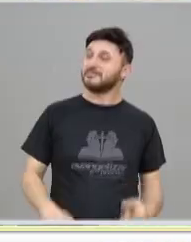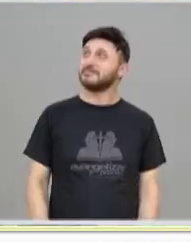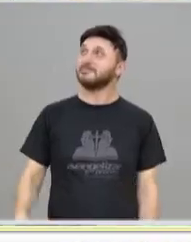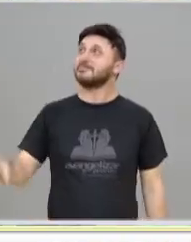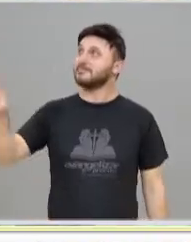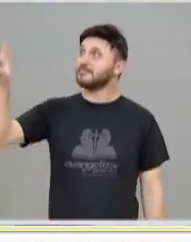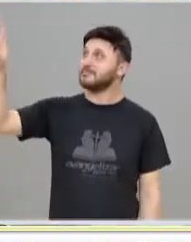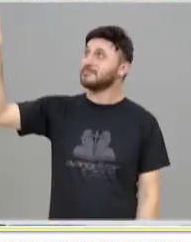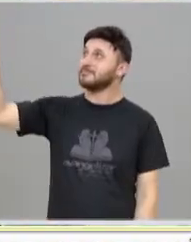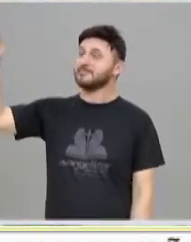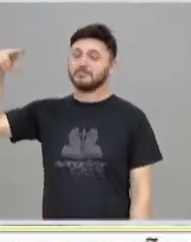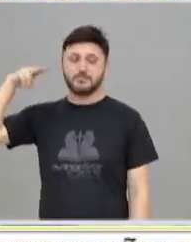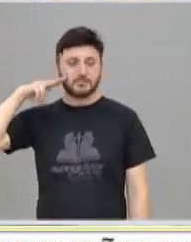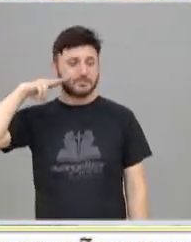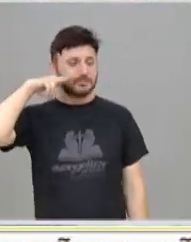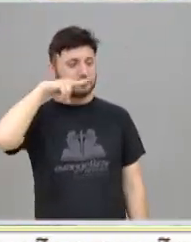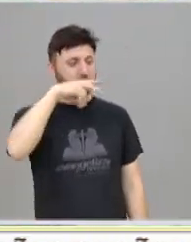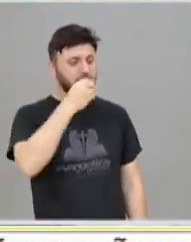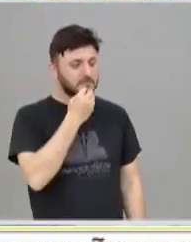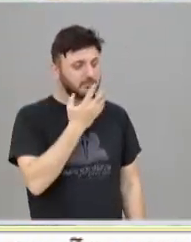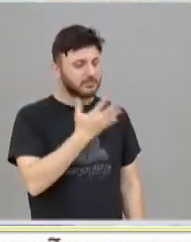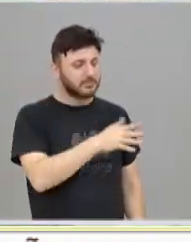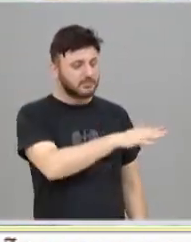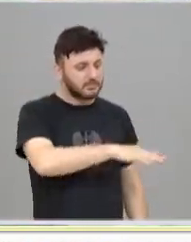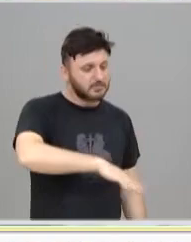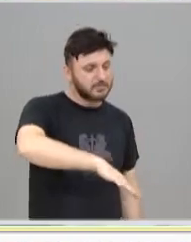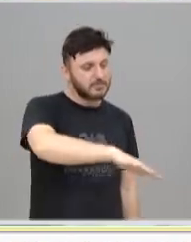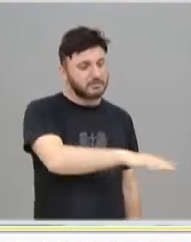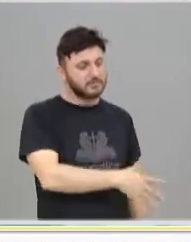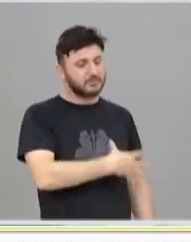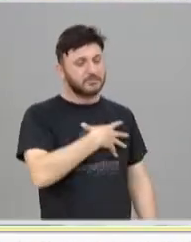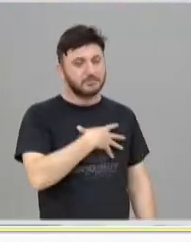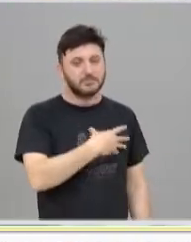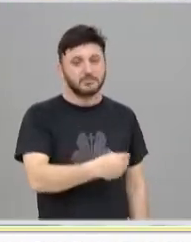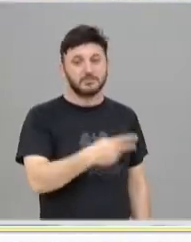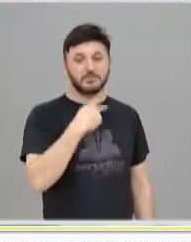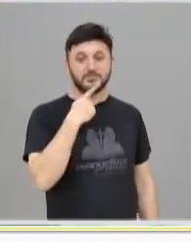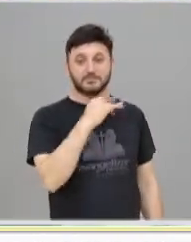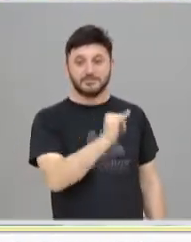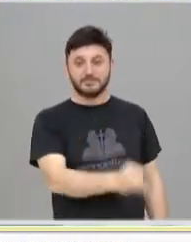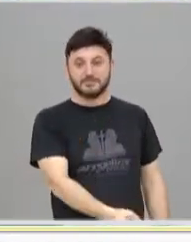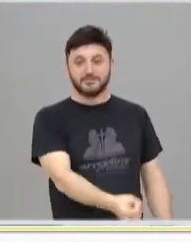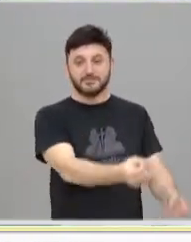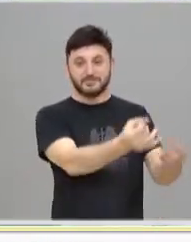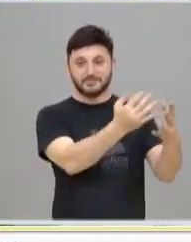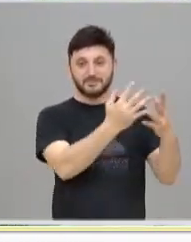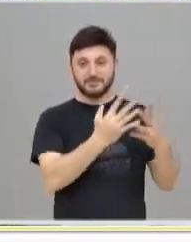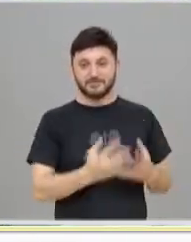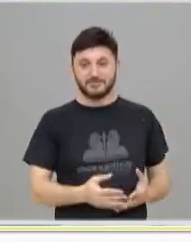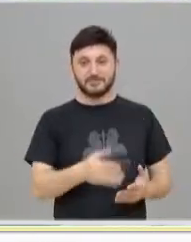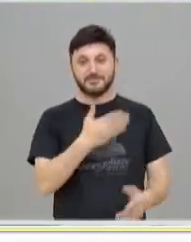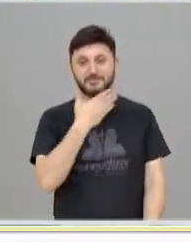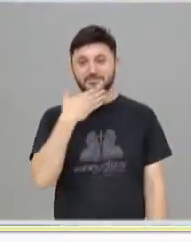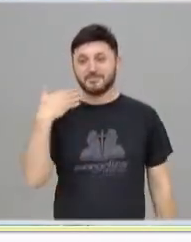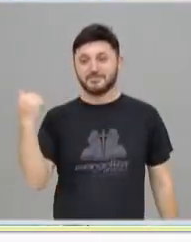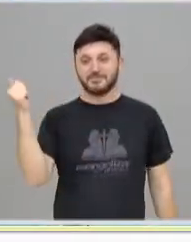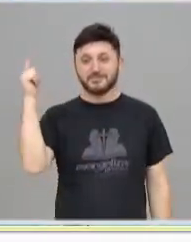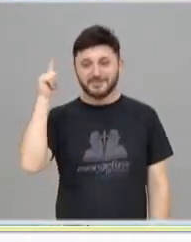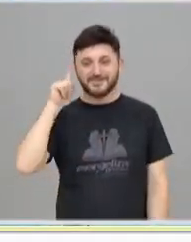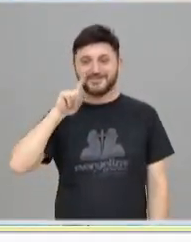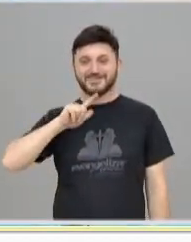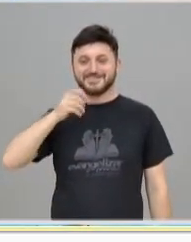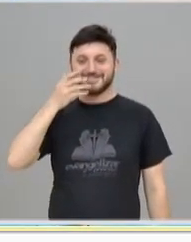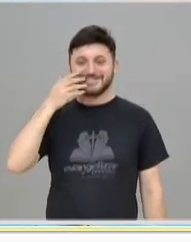abençoai. Deus, nos filhos dos pais coroai, essa melhor